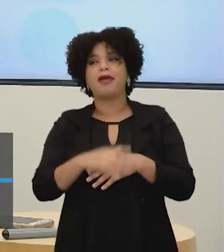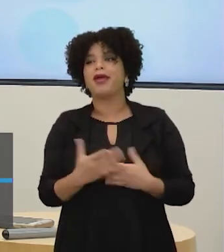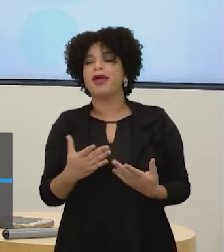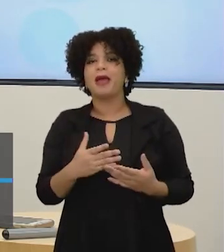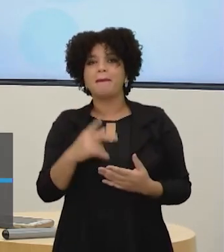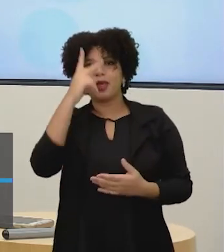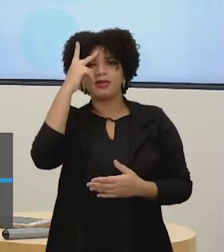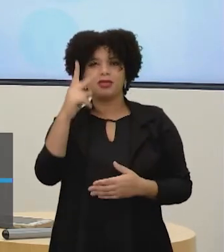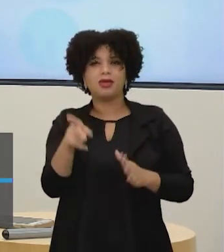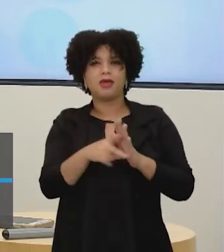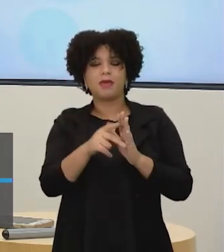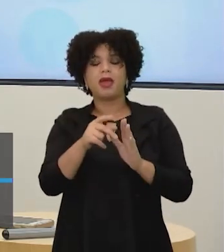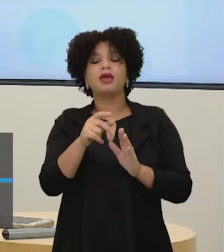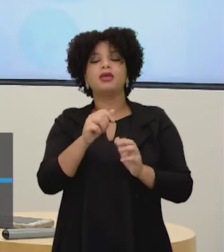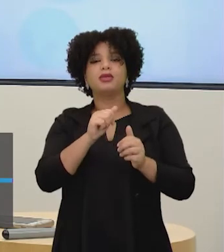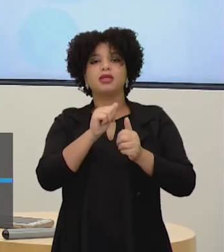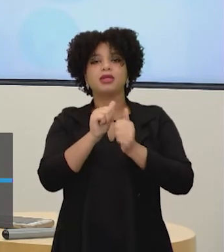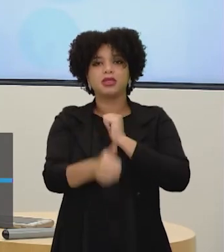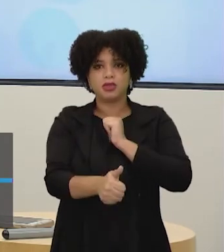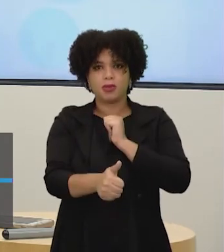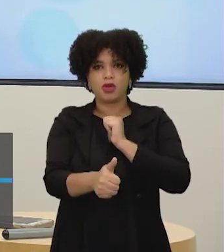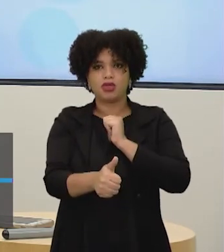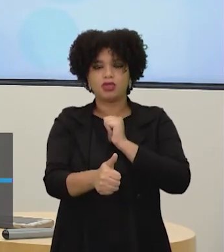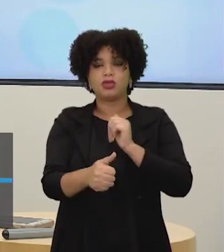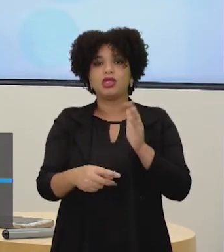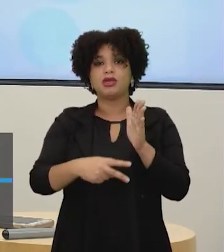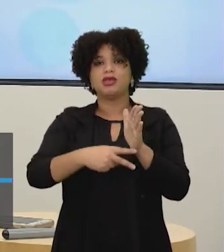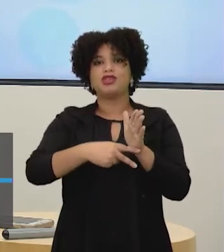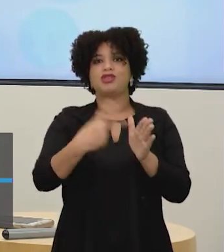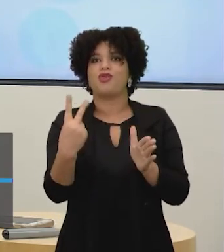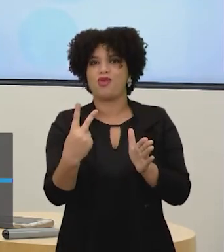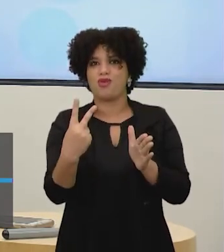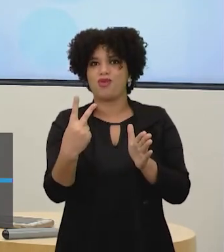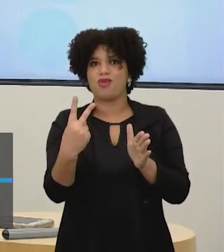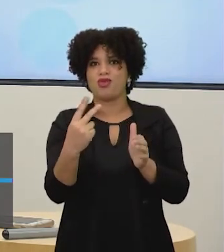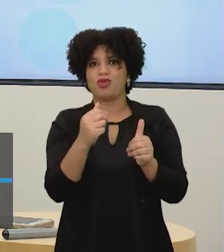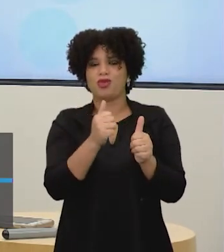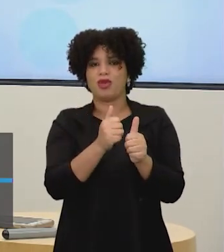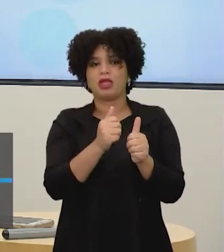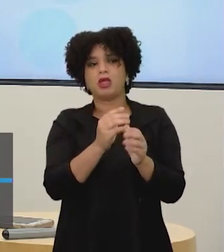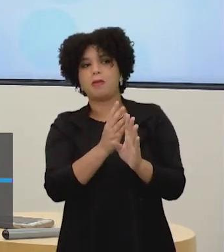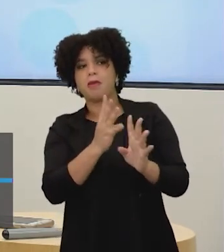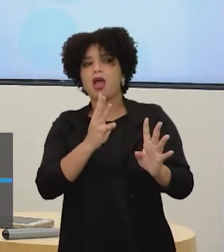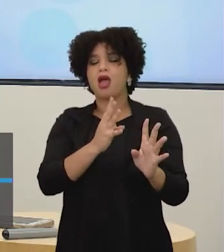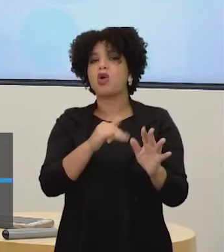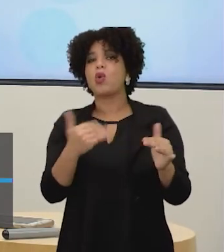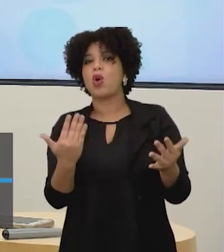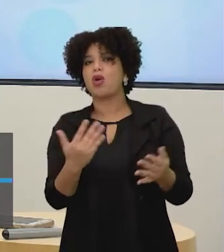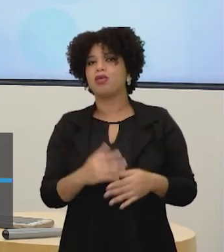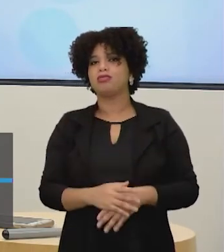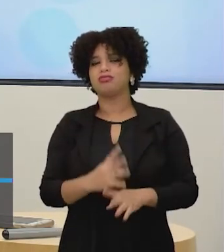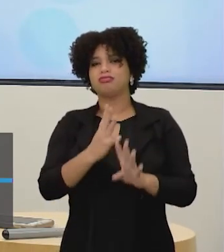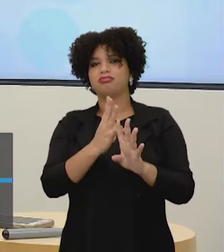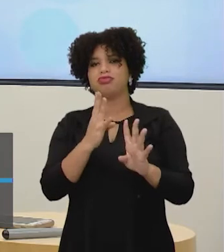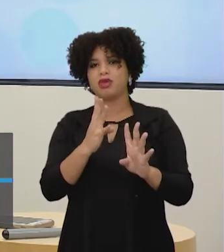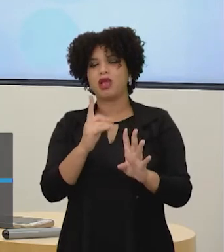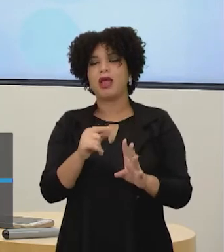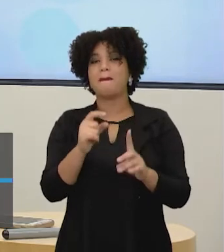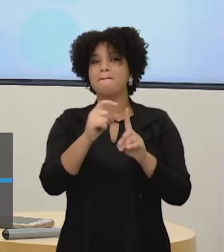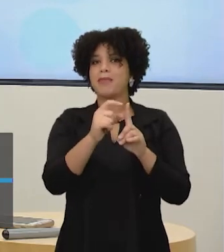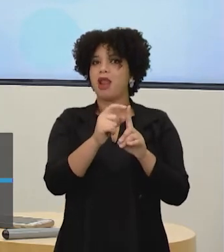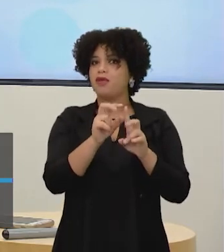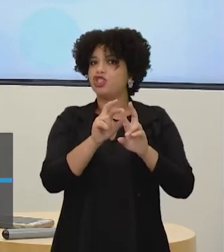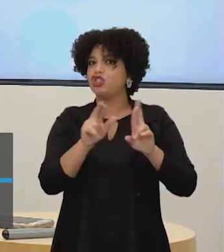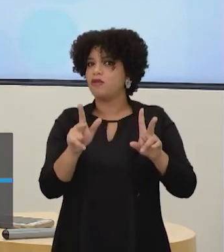segundo tem esse sentido de ordem, né? De número ordinal, que é diferente do segundo, que era